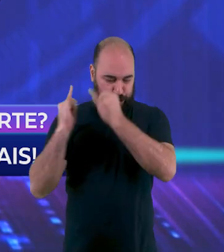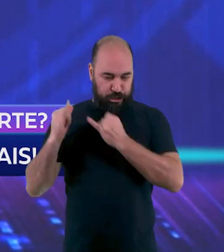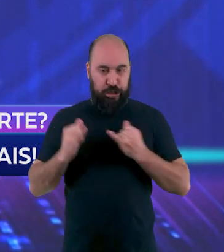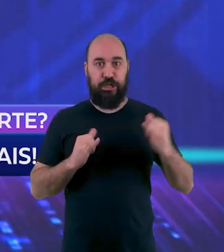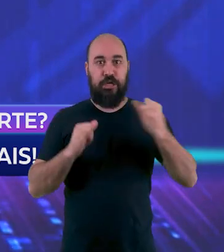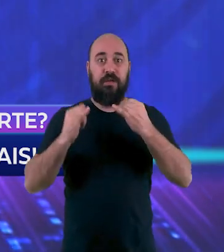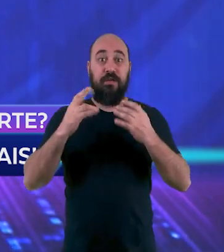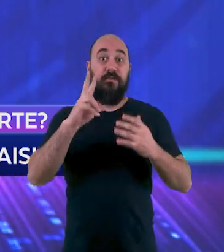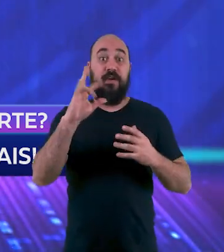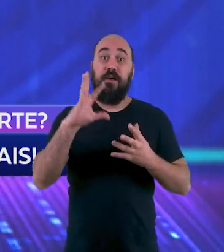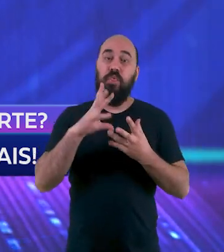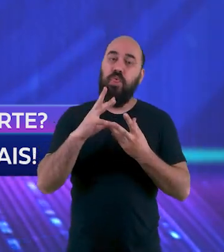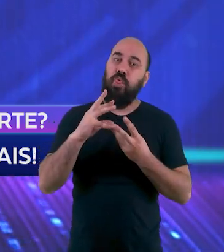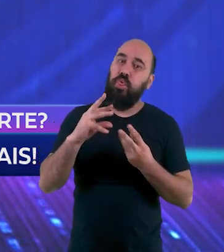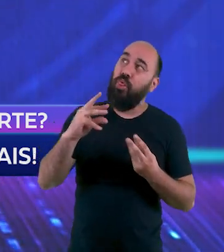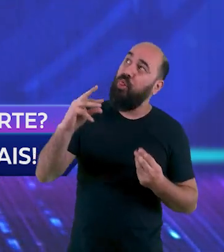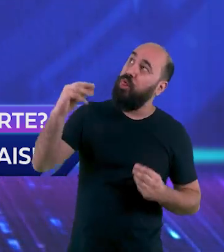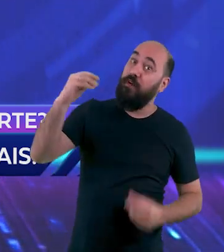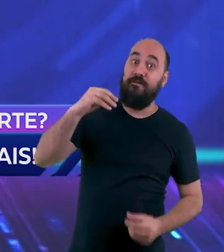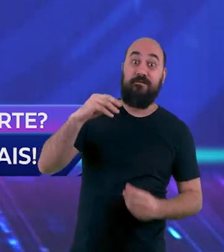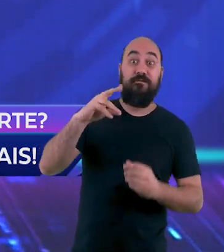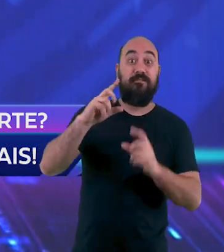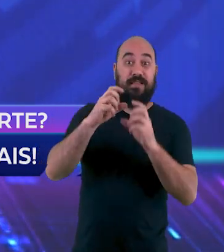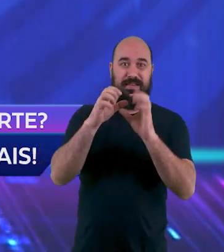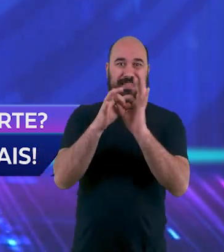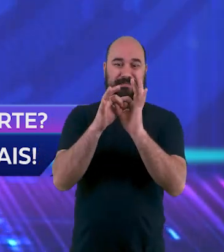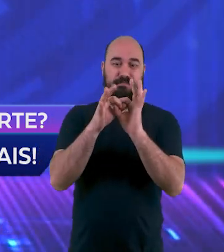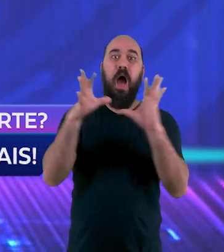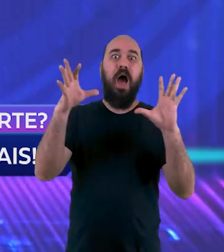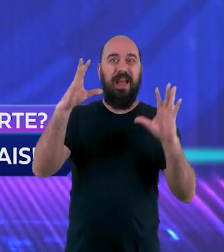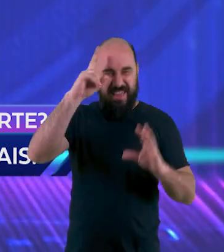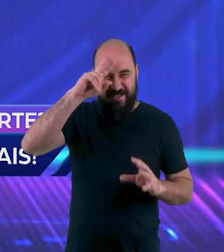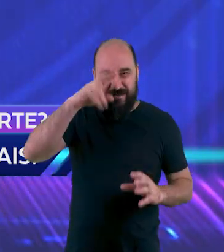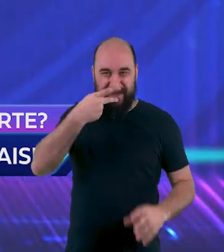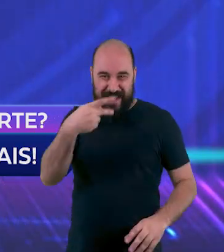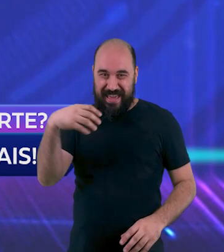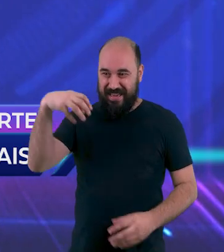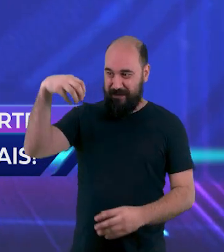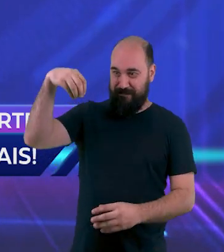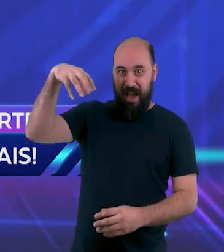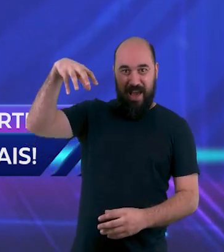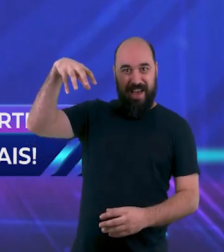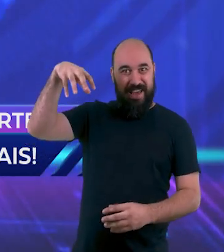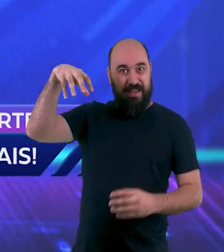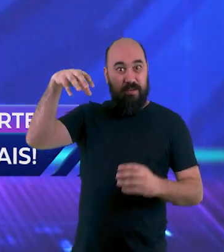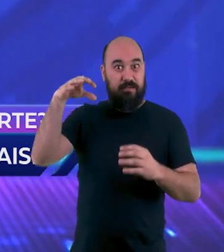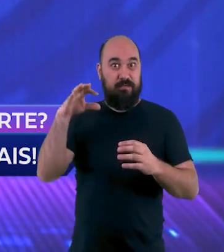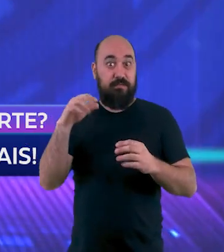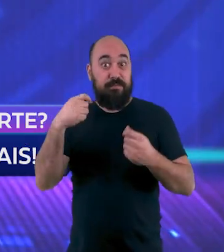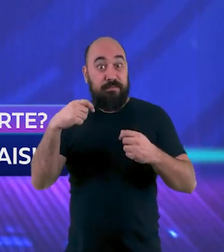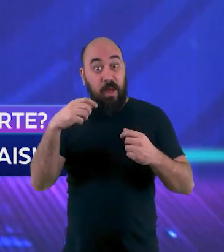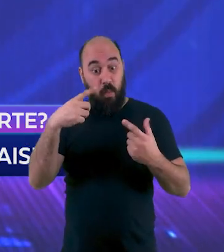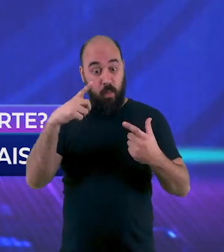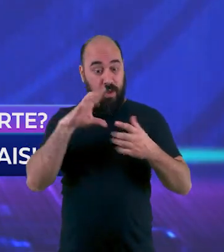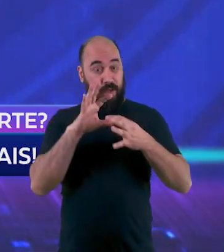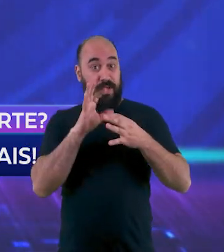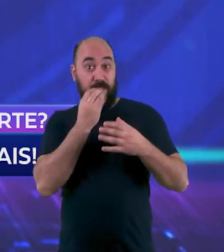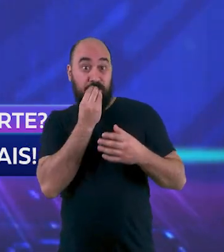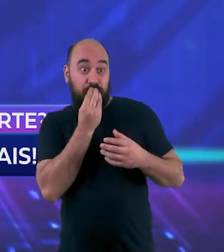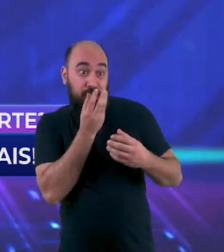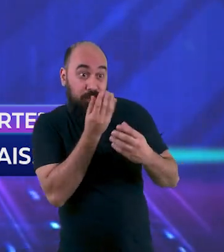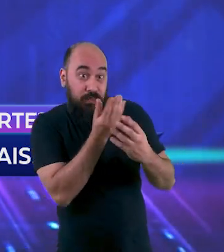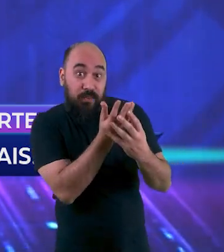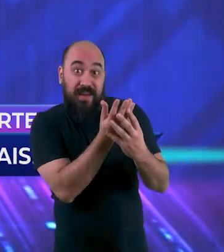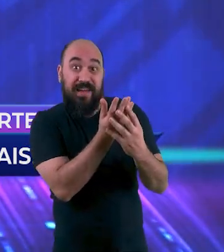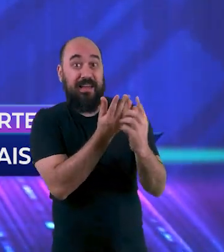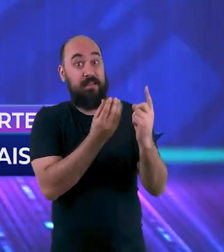alguma maneira de que vivamos mais e que vivamos melhor, isso tem acontecido nos últimos anos, o crescimento da medicina, o desenvolvimento da qualidade